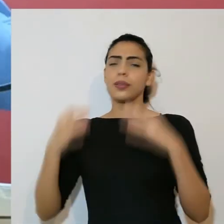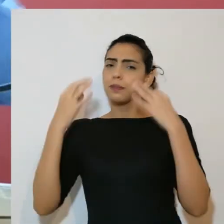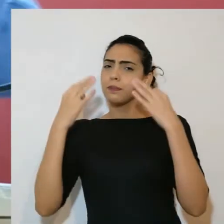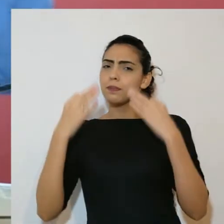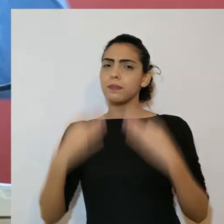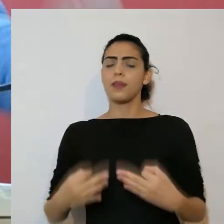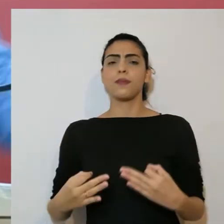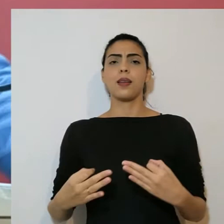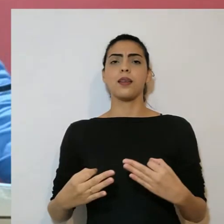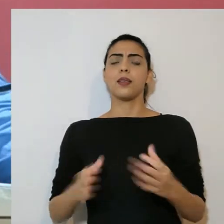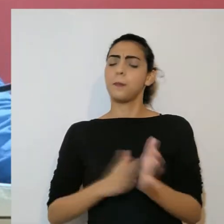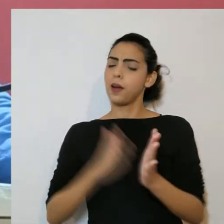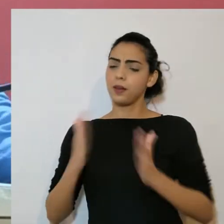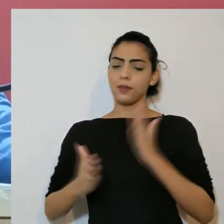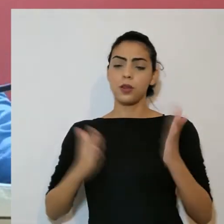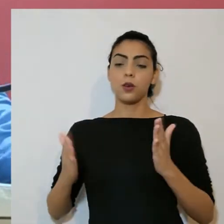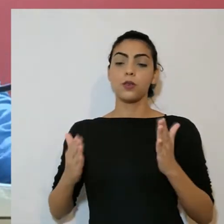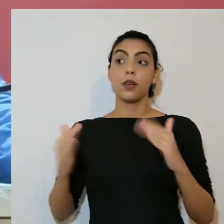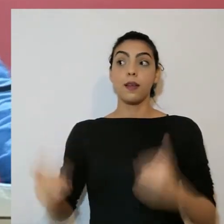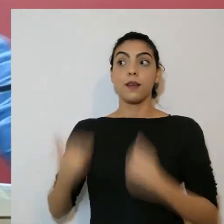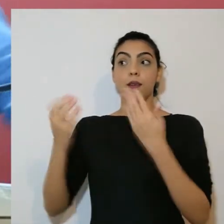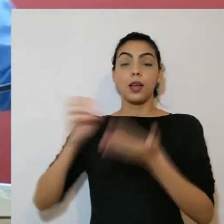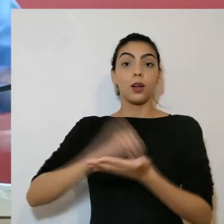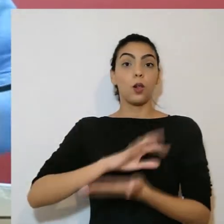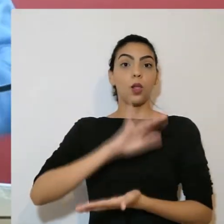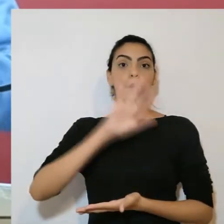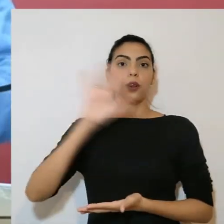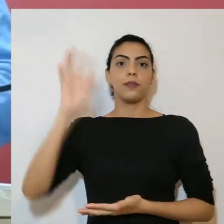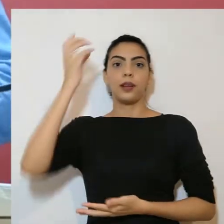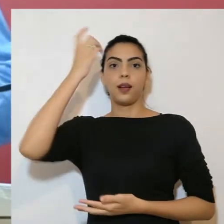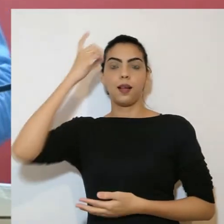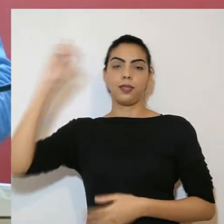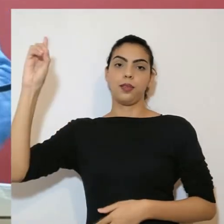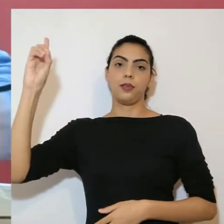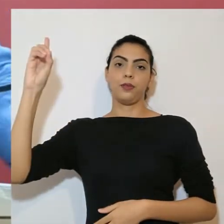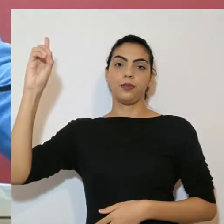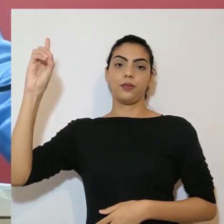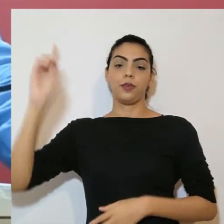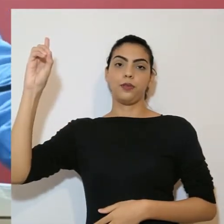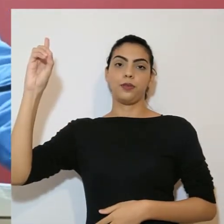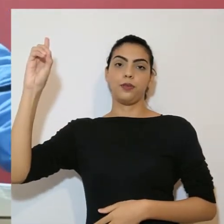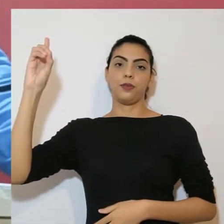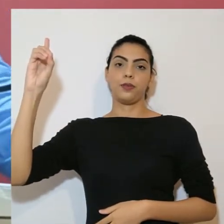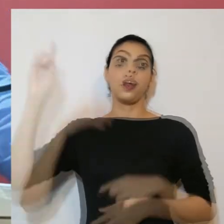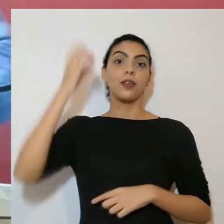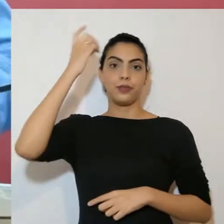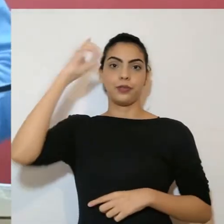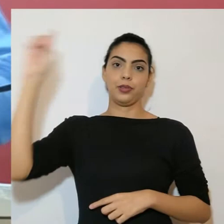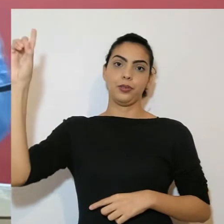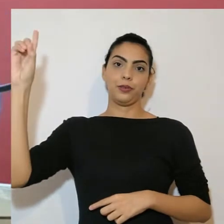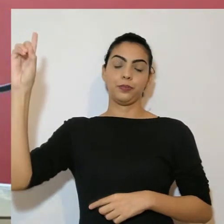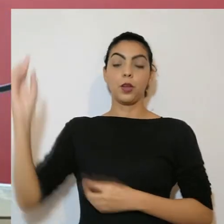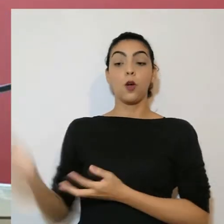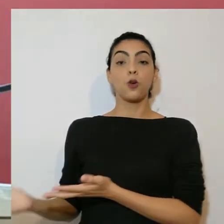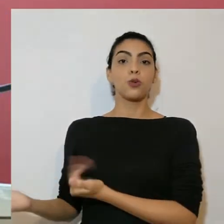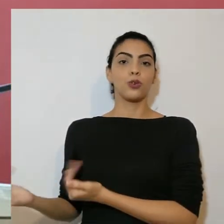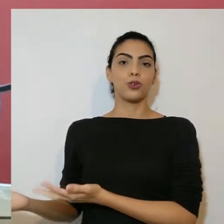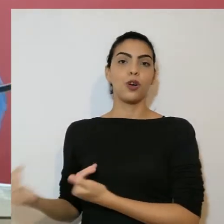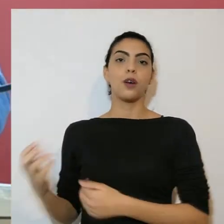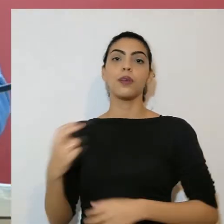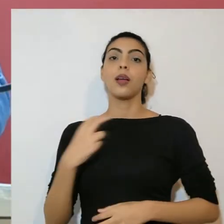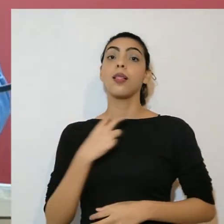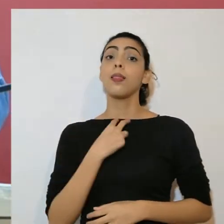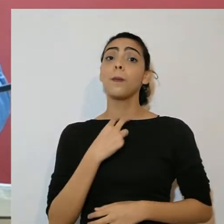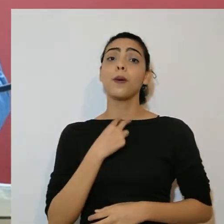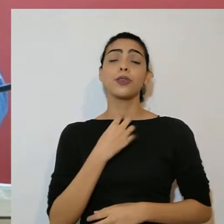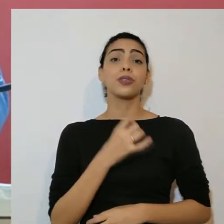que vai glorificar a Deus e que vamos assim cumprir o propósito de Deus. O jovem